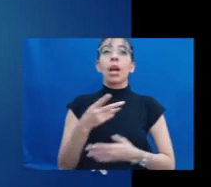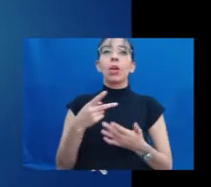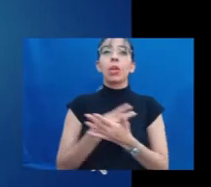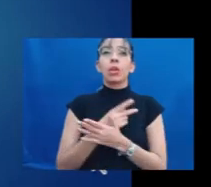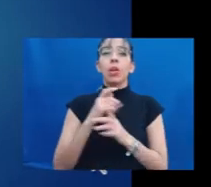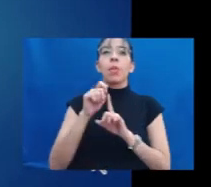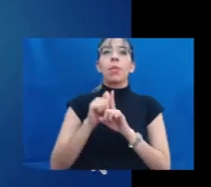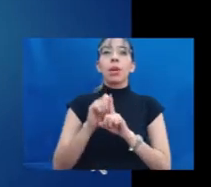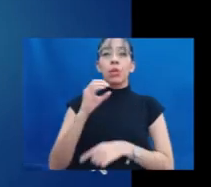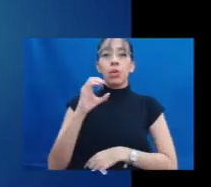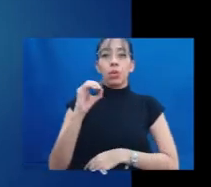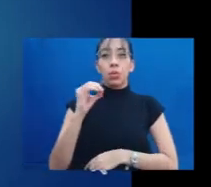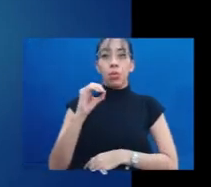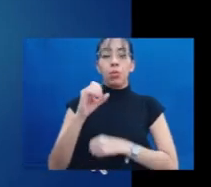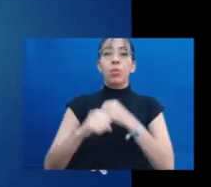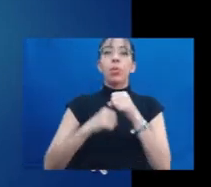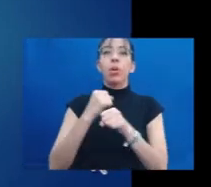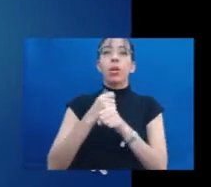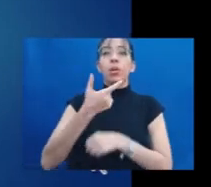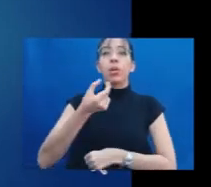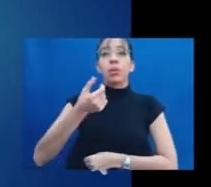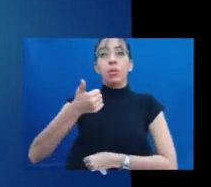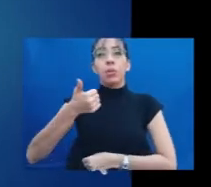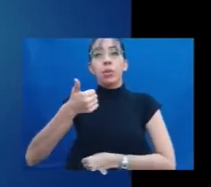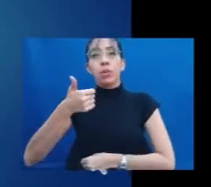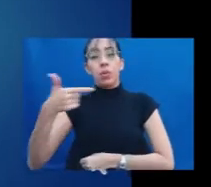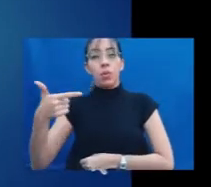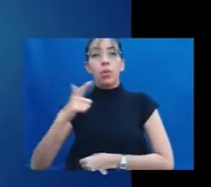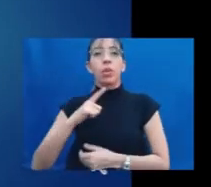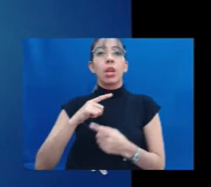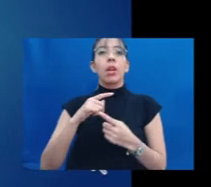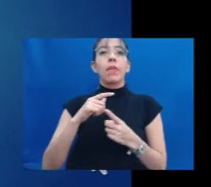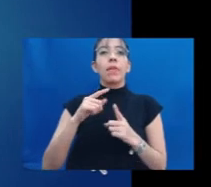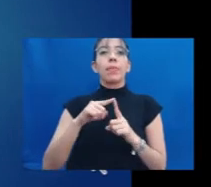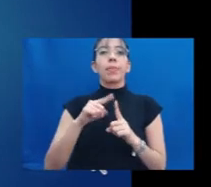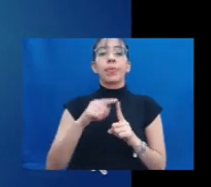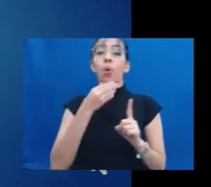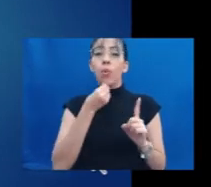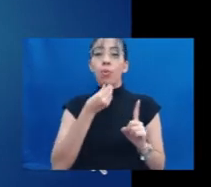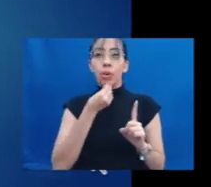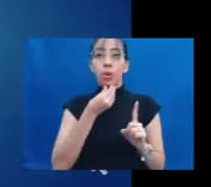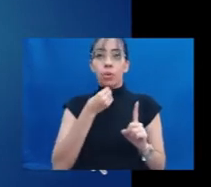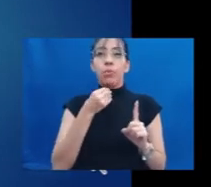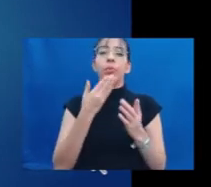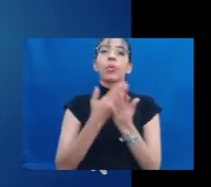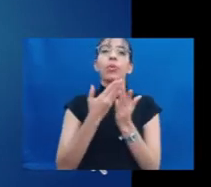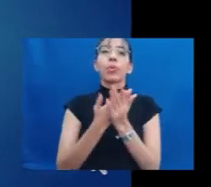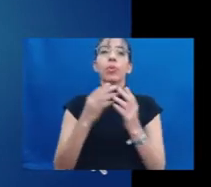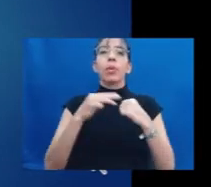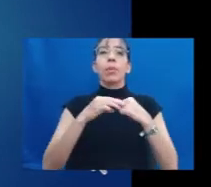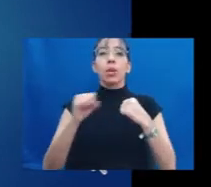em outubro de 2012. Os estudantes feridos foram Henrique Lima de Oliveira, de 24 anos, estudante de mestrado, e Maria